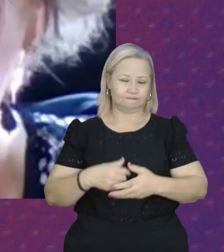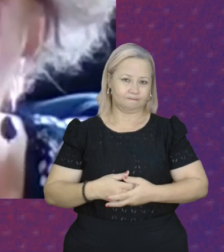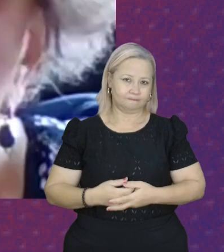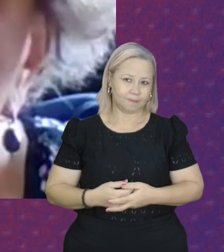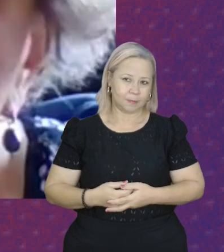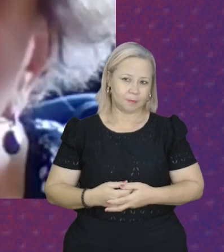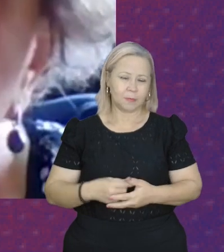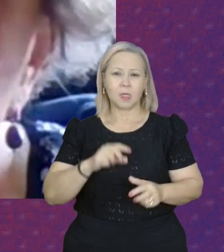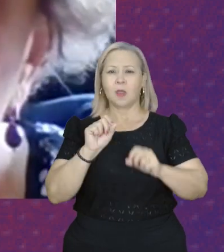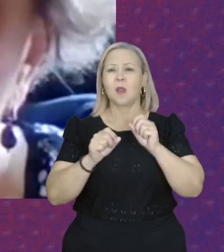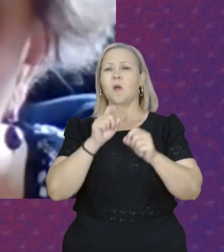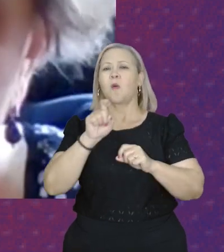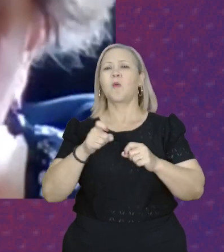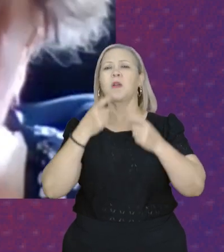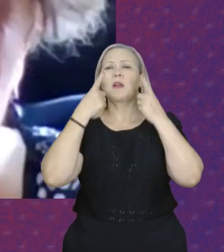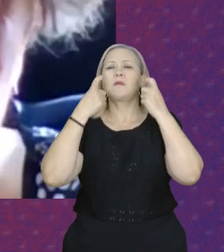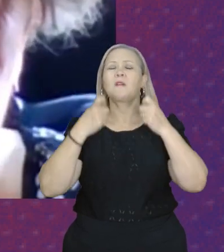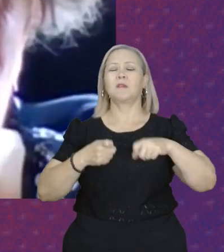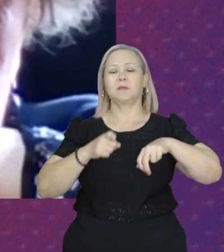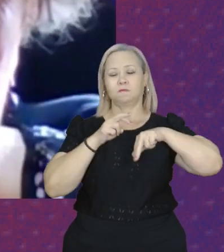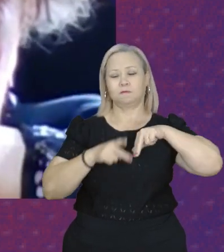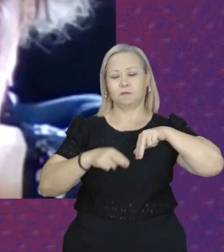O que é a violência de gênero?